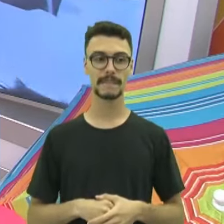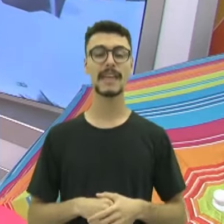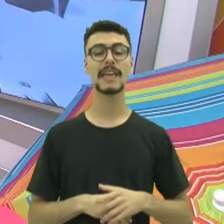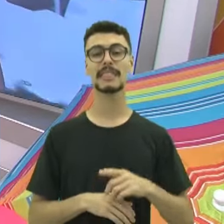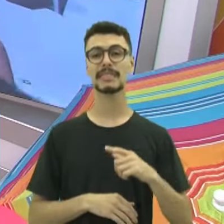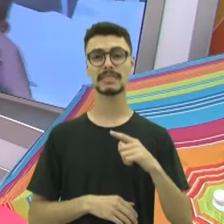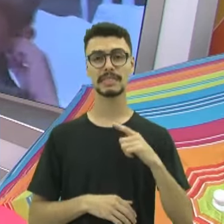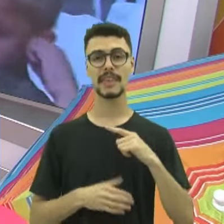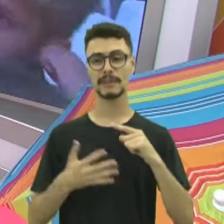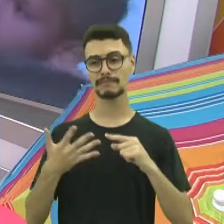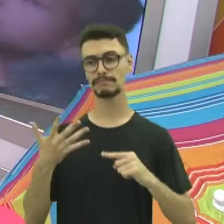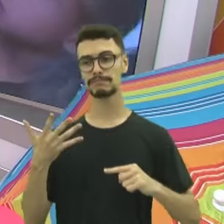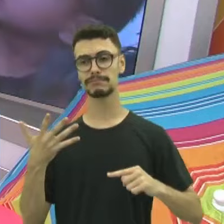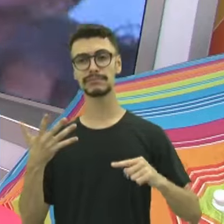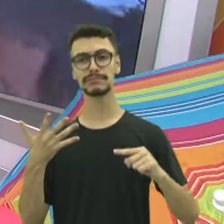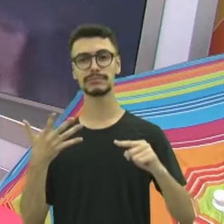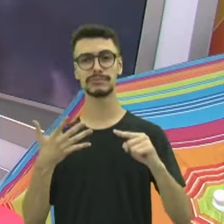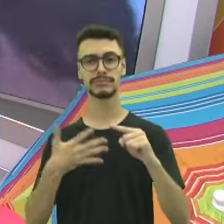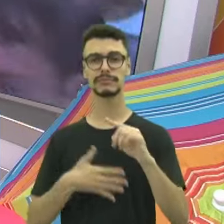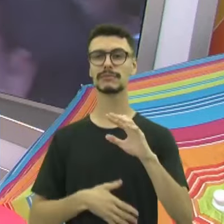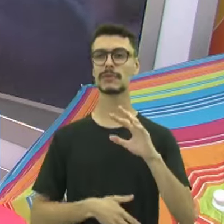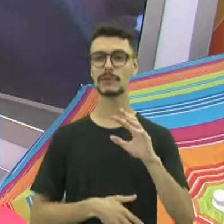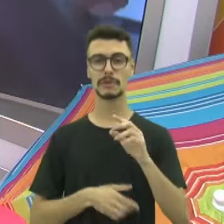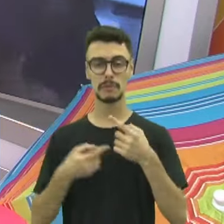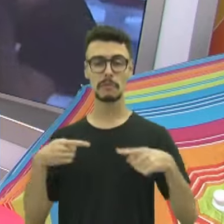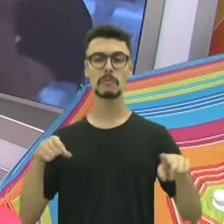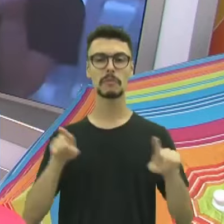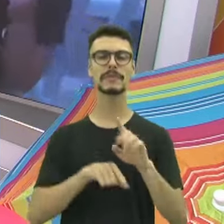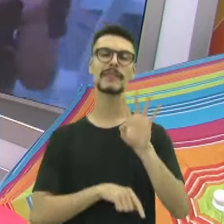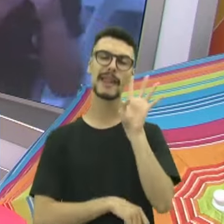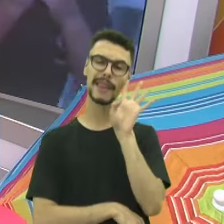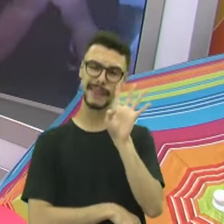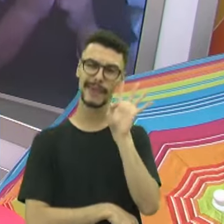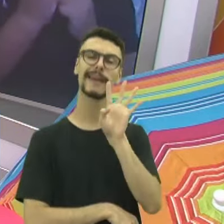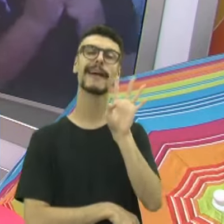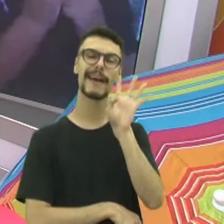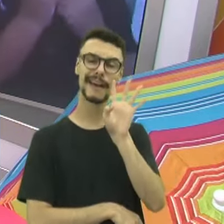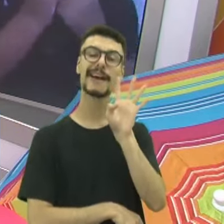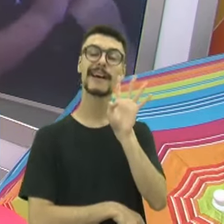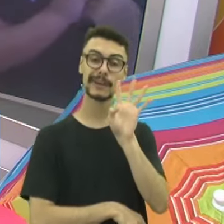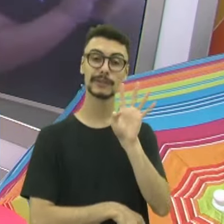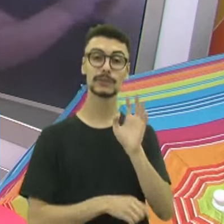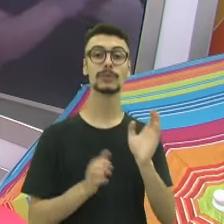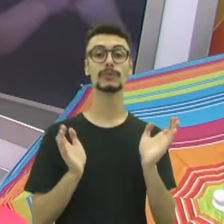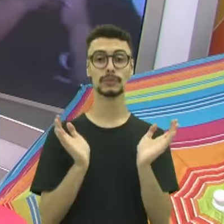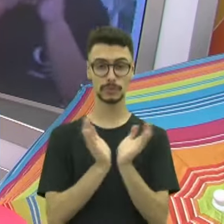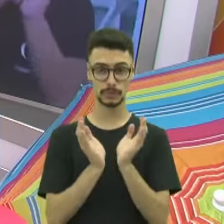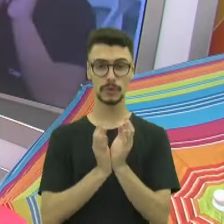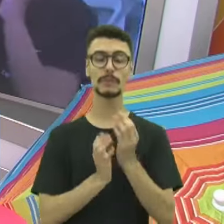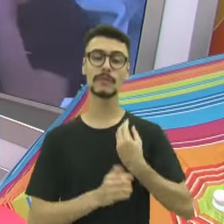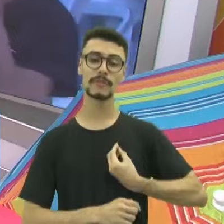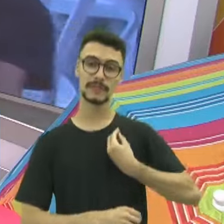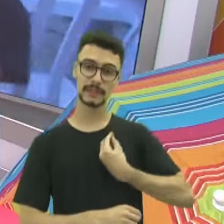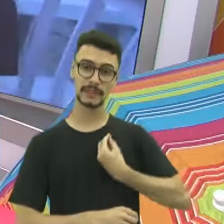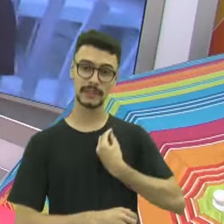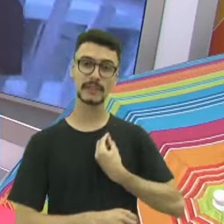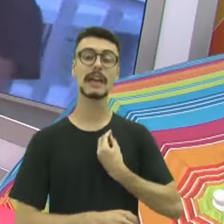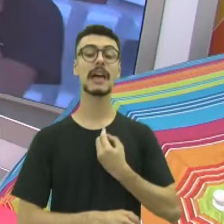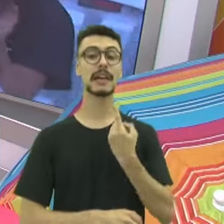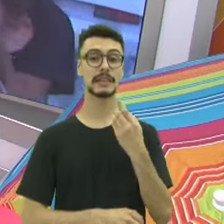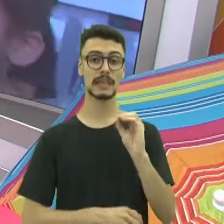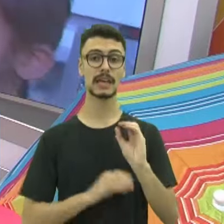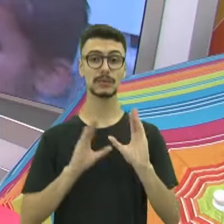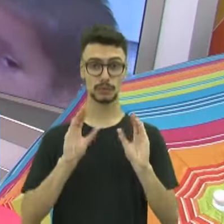Despedida, tem Recairei, tem muitas músicas legais realmente com o grupo que estará aqui, então, na cidade, às 22